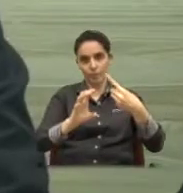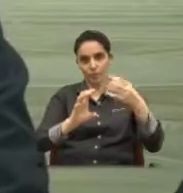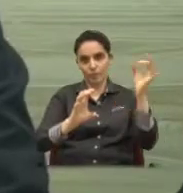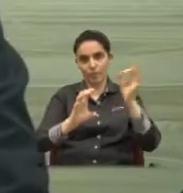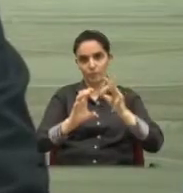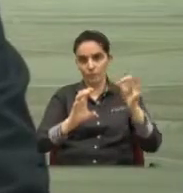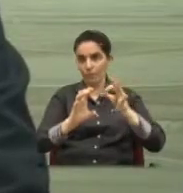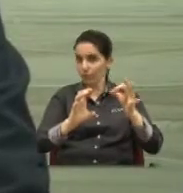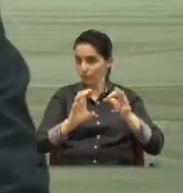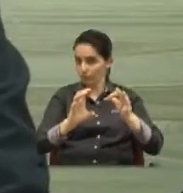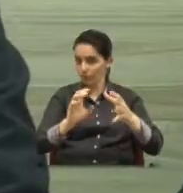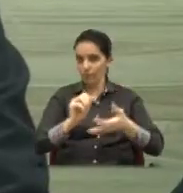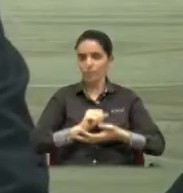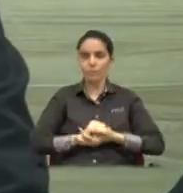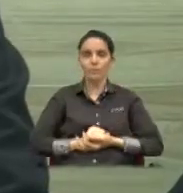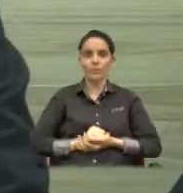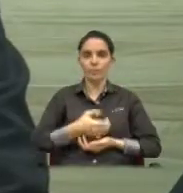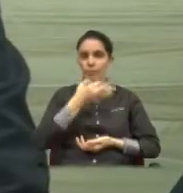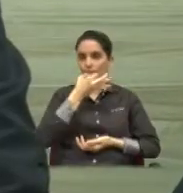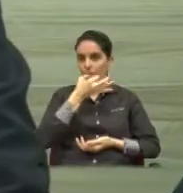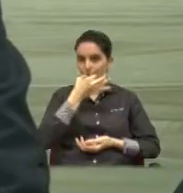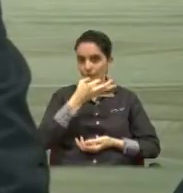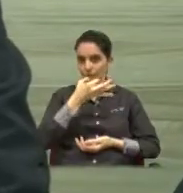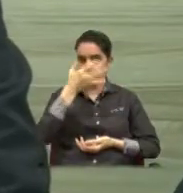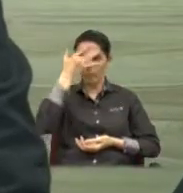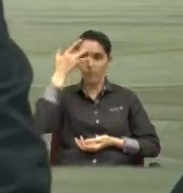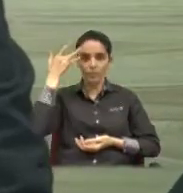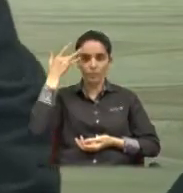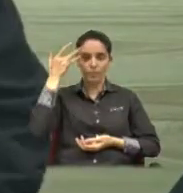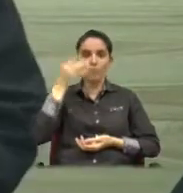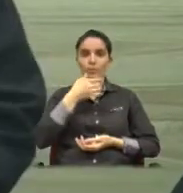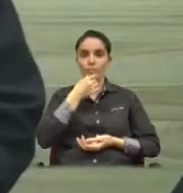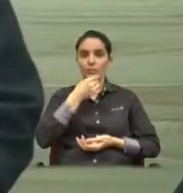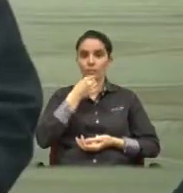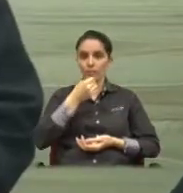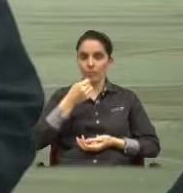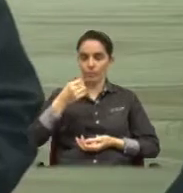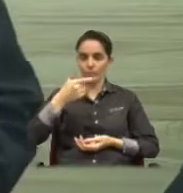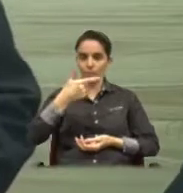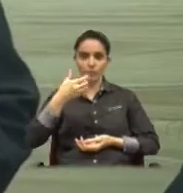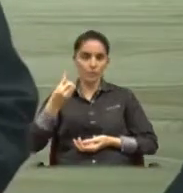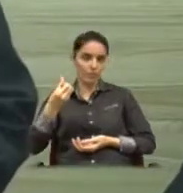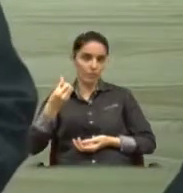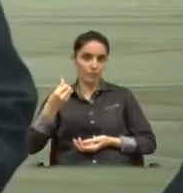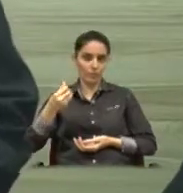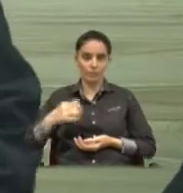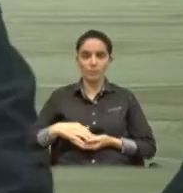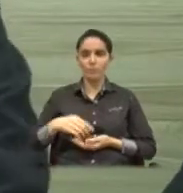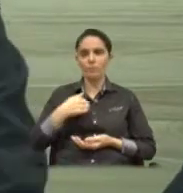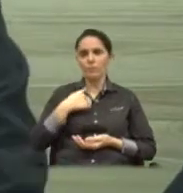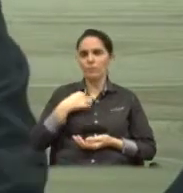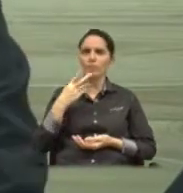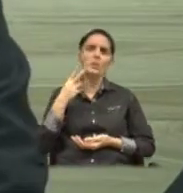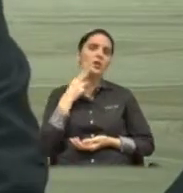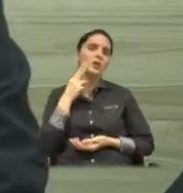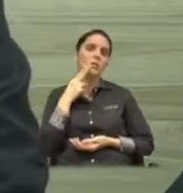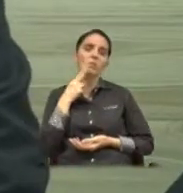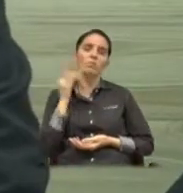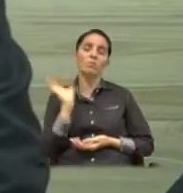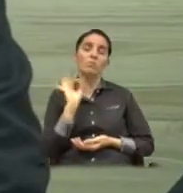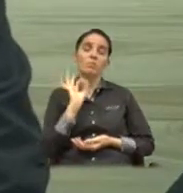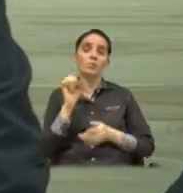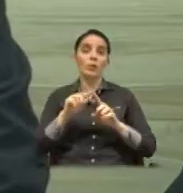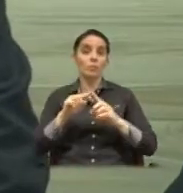Uma opinião de um rapaz de 26 anos: não fumo cigarro nem tabaco, mas o